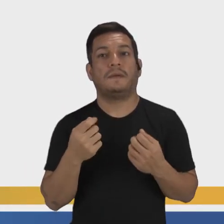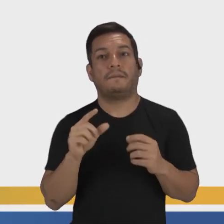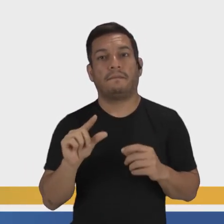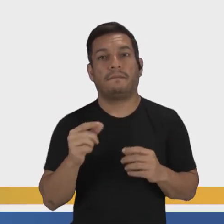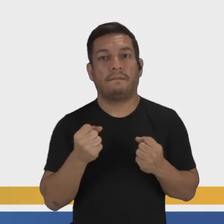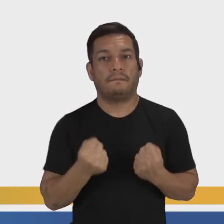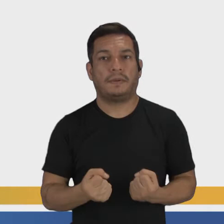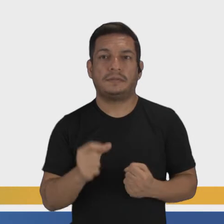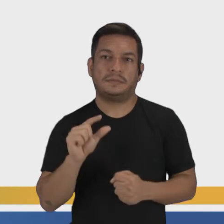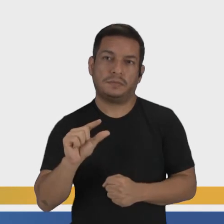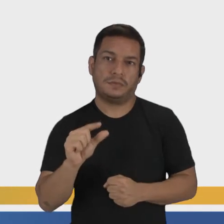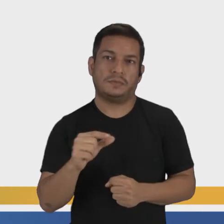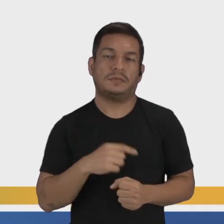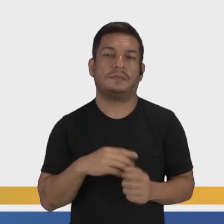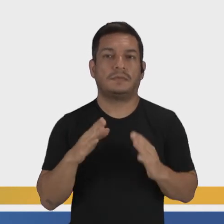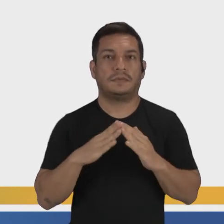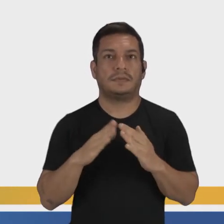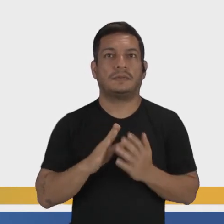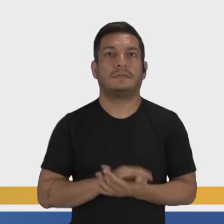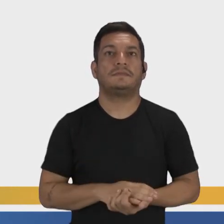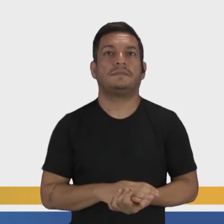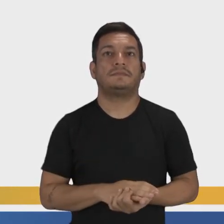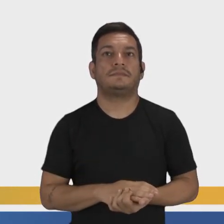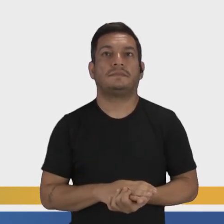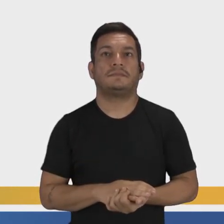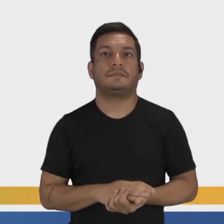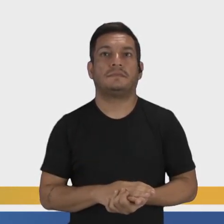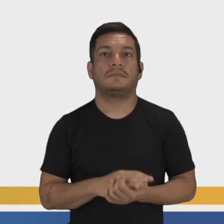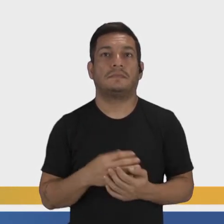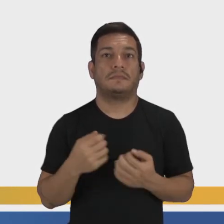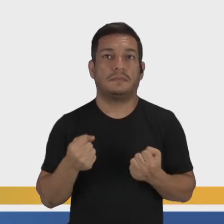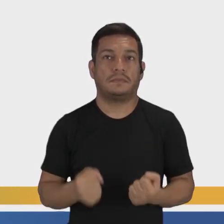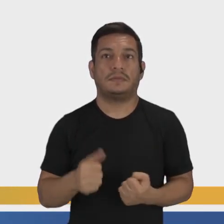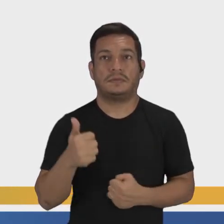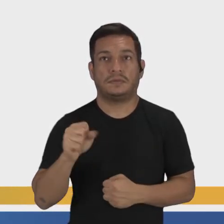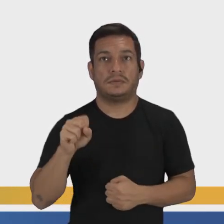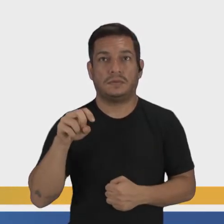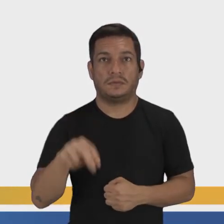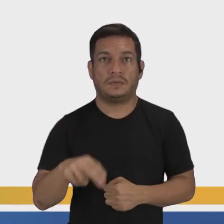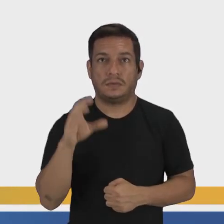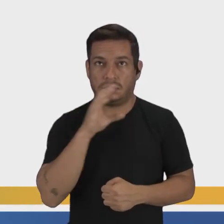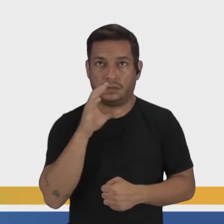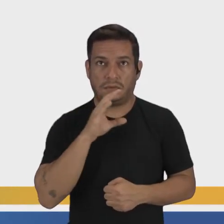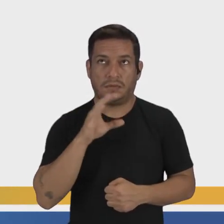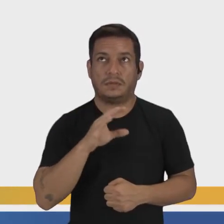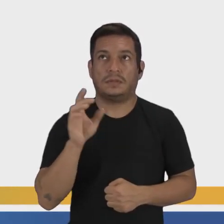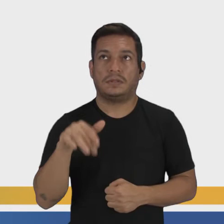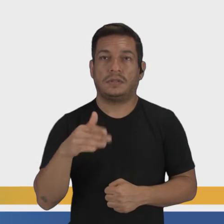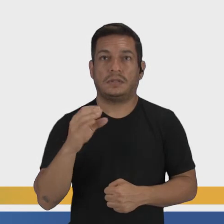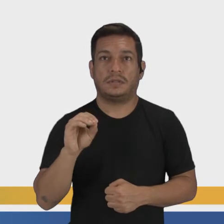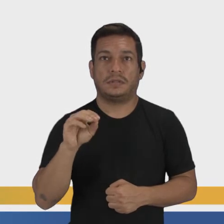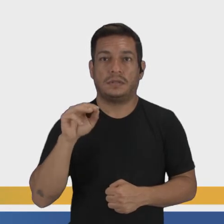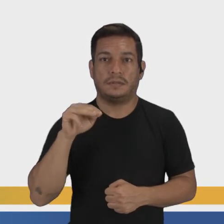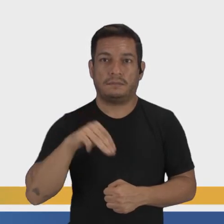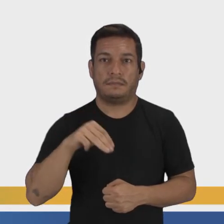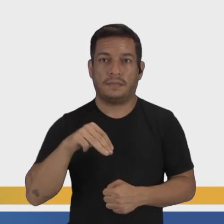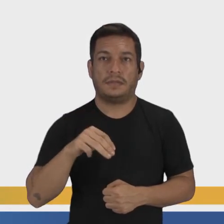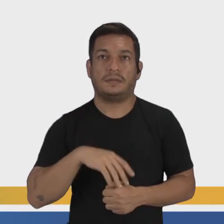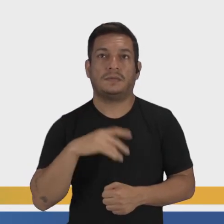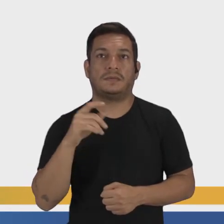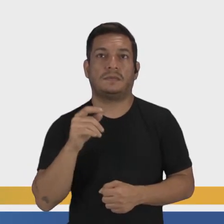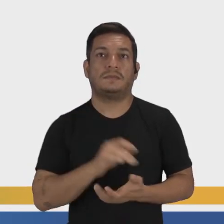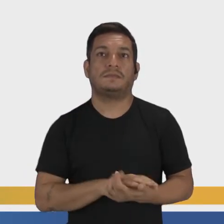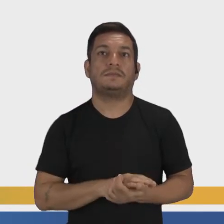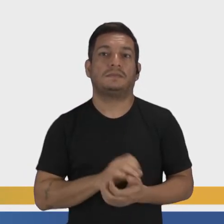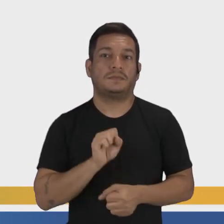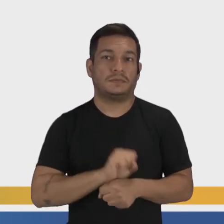mercadoria para casa. Para um peso aparente de 18 newtons e uma aceleração de gravidade de 10 metros por segundo ao